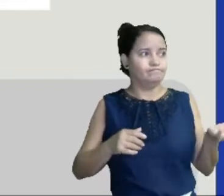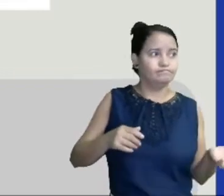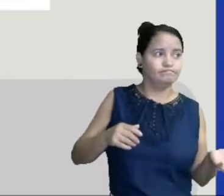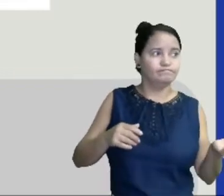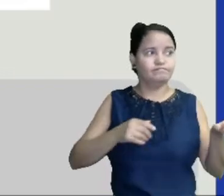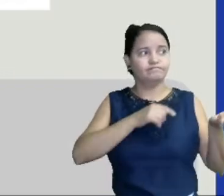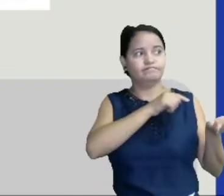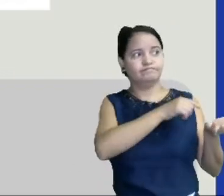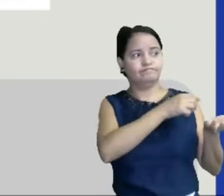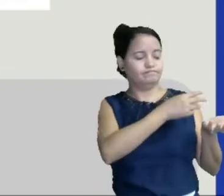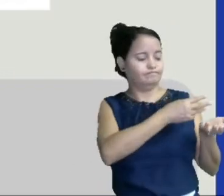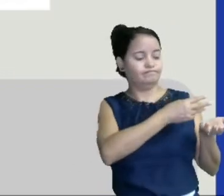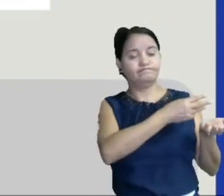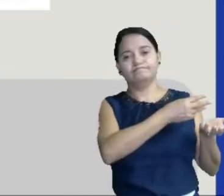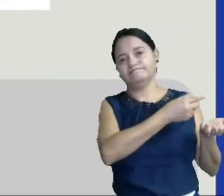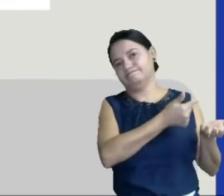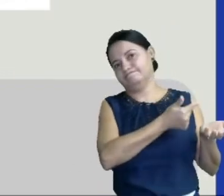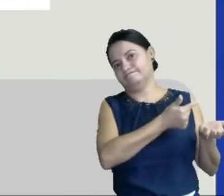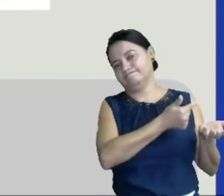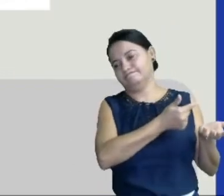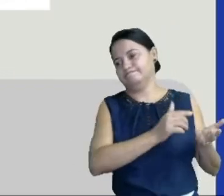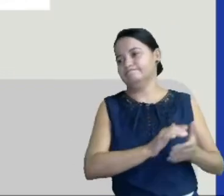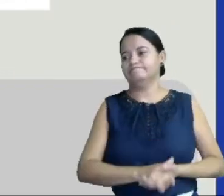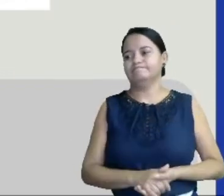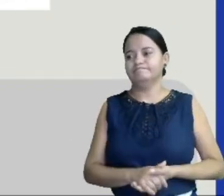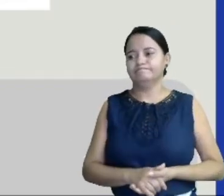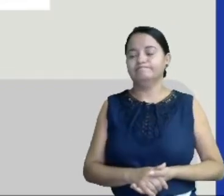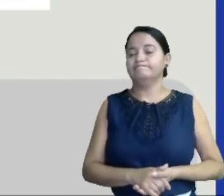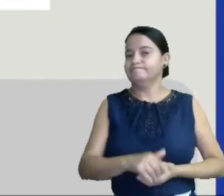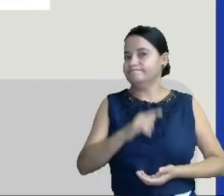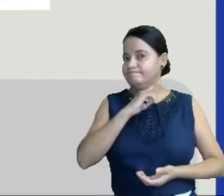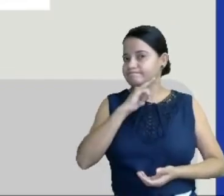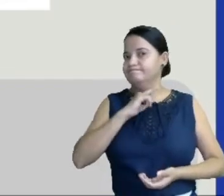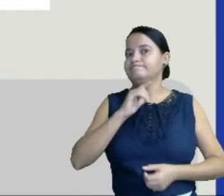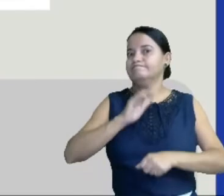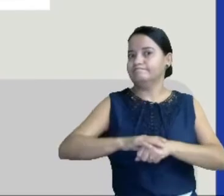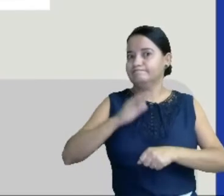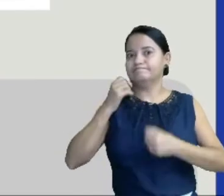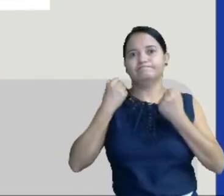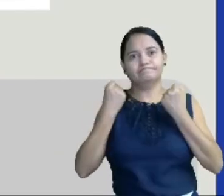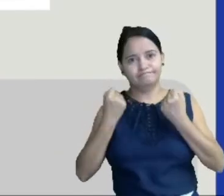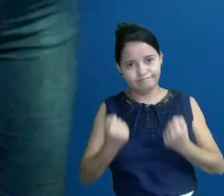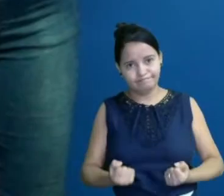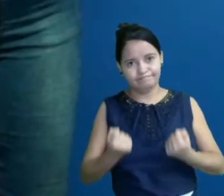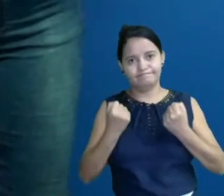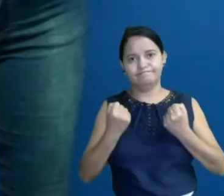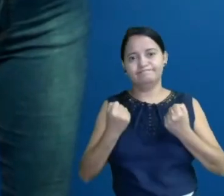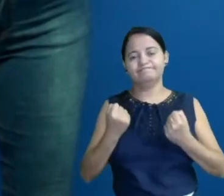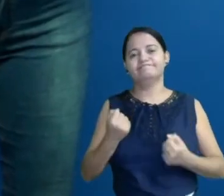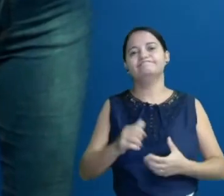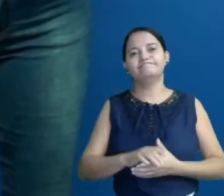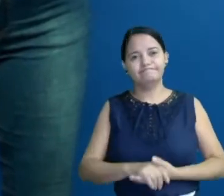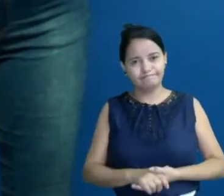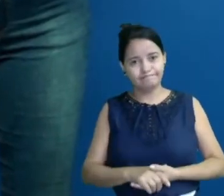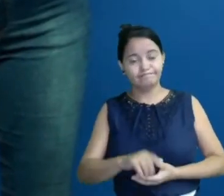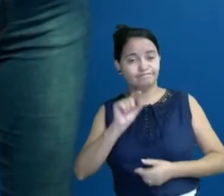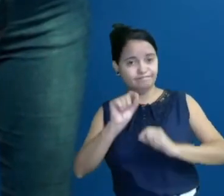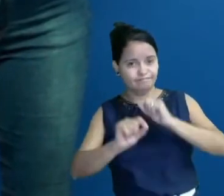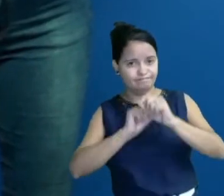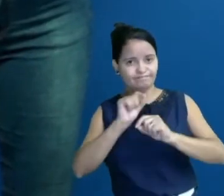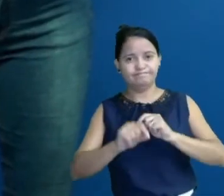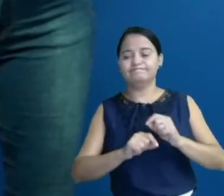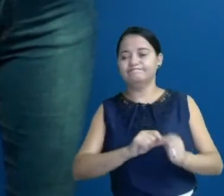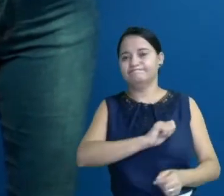32 é o peso então a gente observa aqui a criança que está suspensa o peso dela é menor em relação a